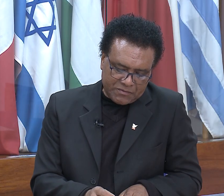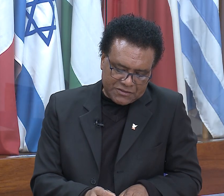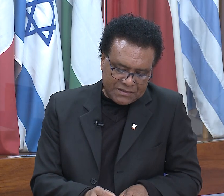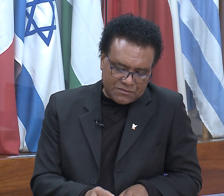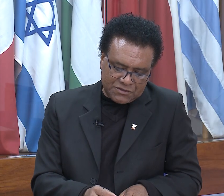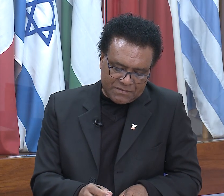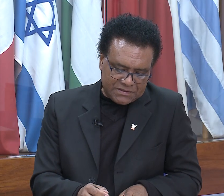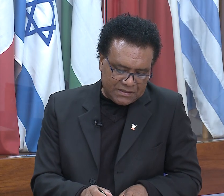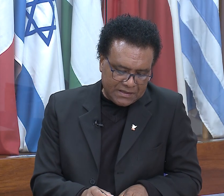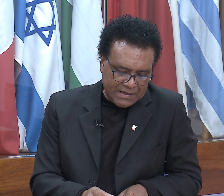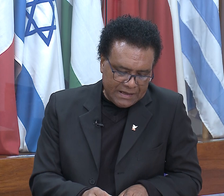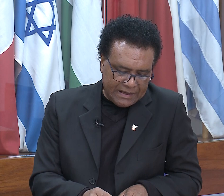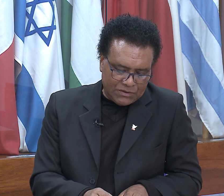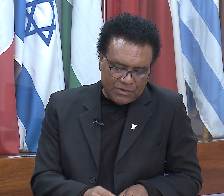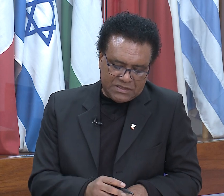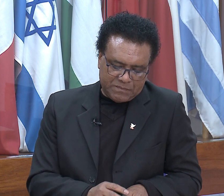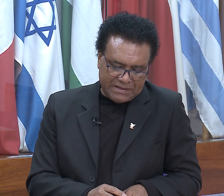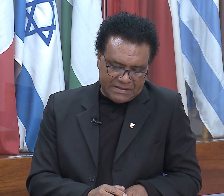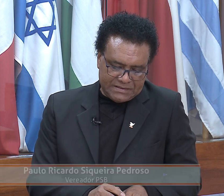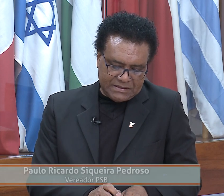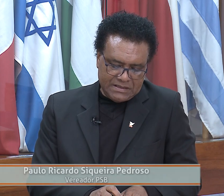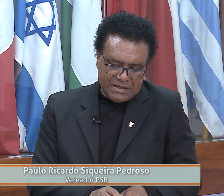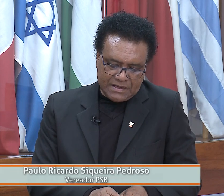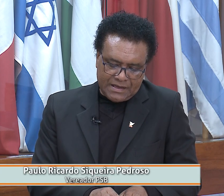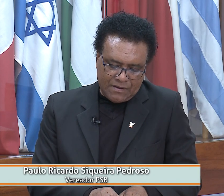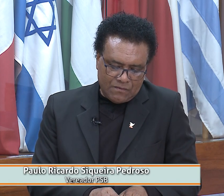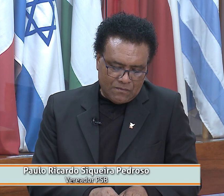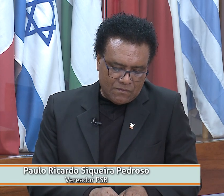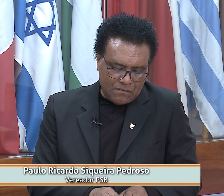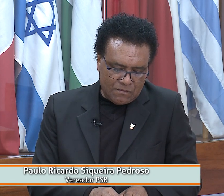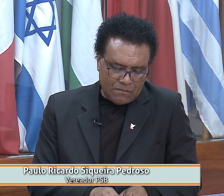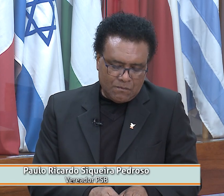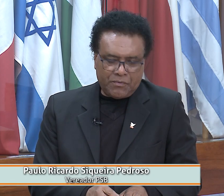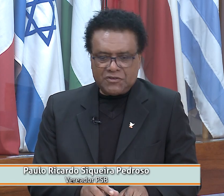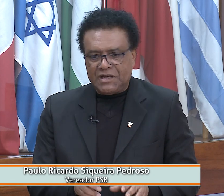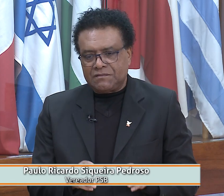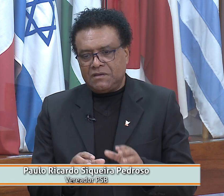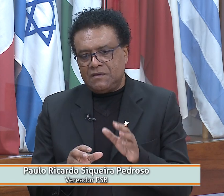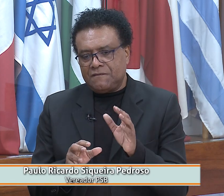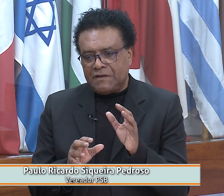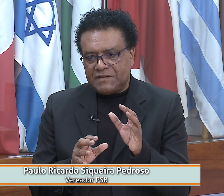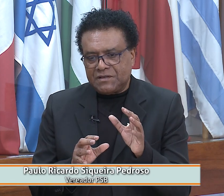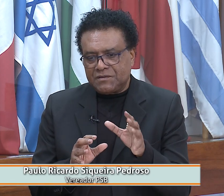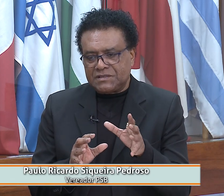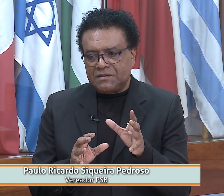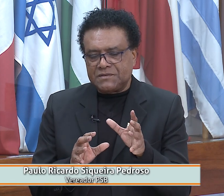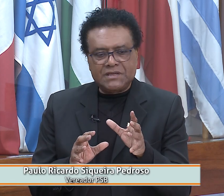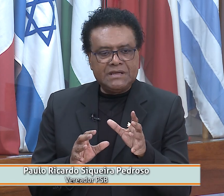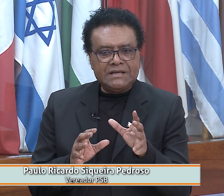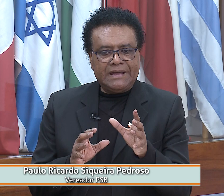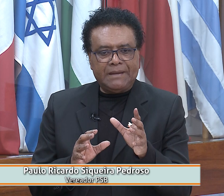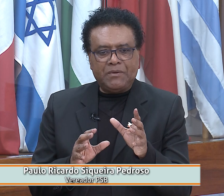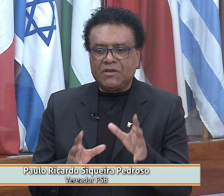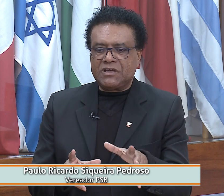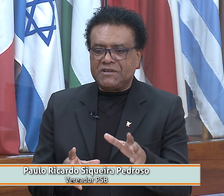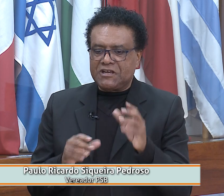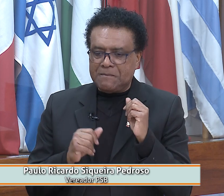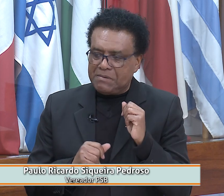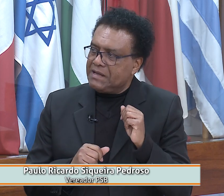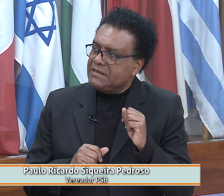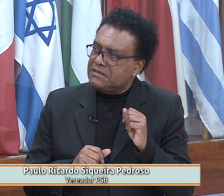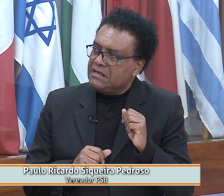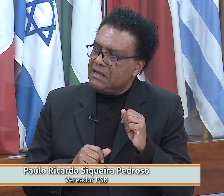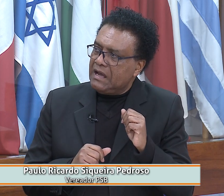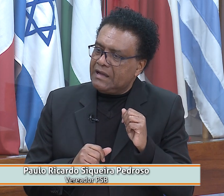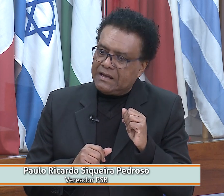dois projetos como chama-se é dois esperança que é um projeto que vai fazer quando nós temos praticamente